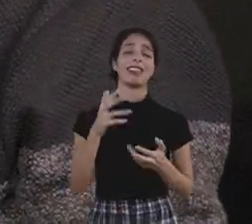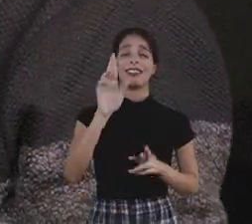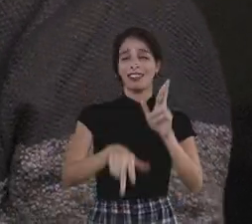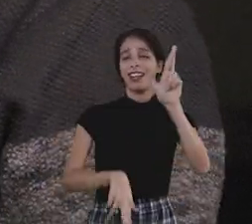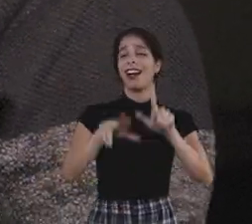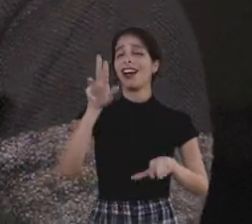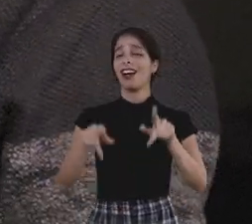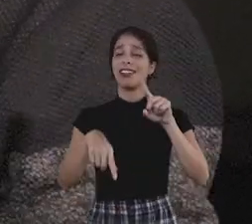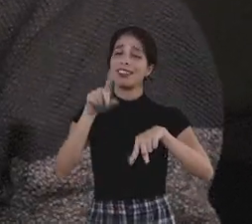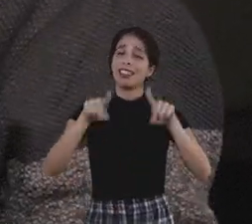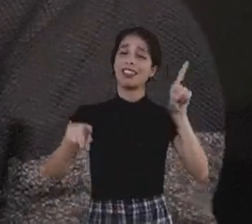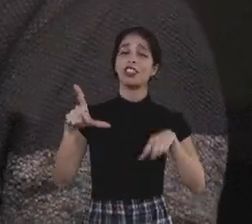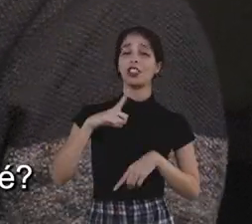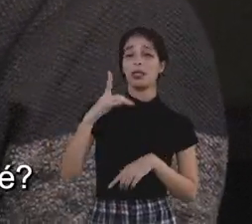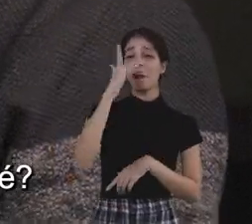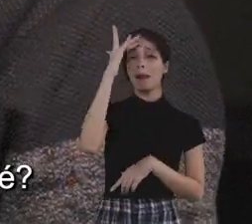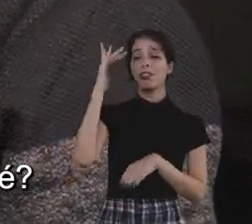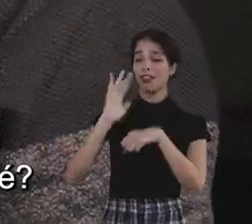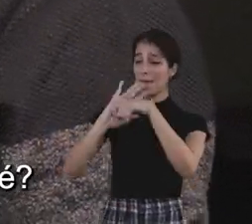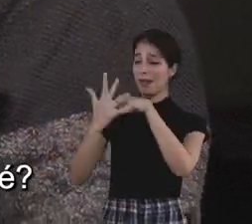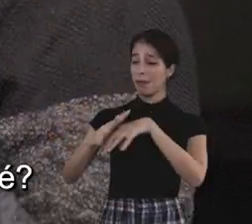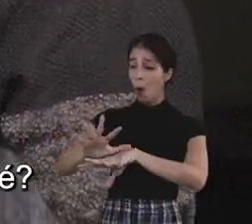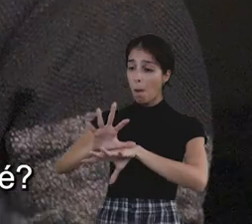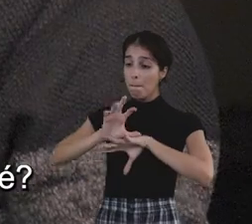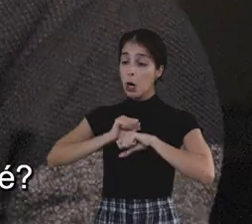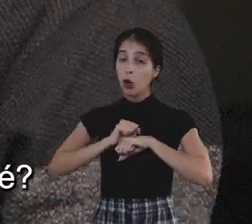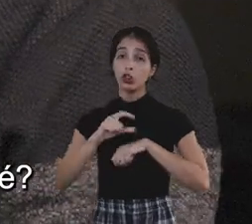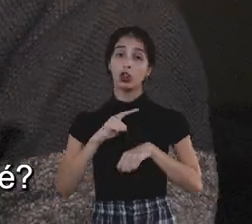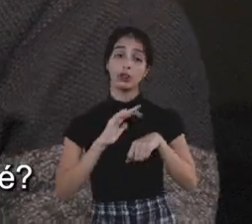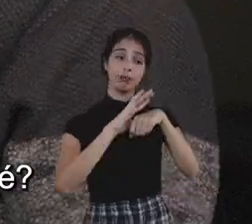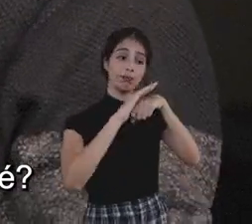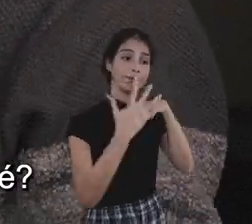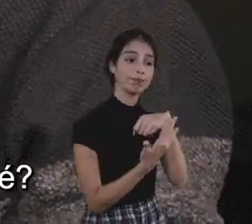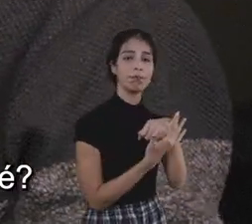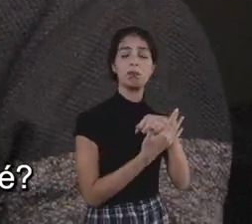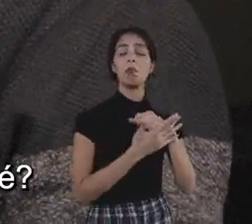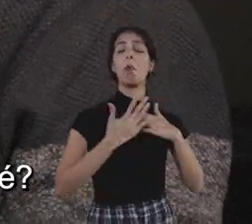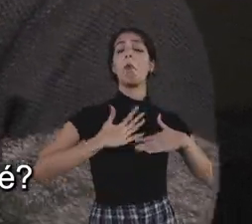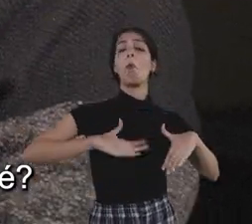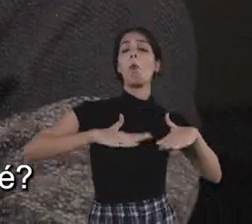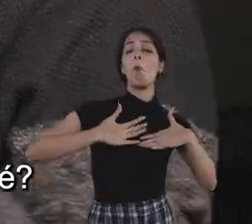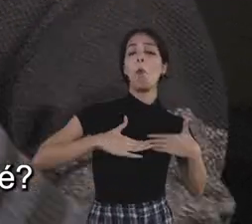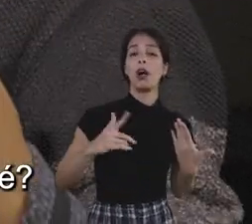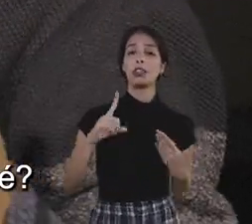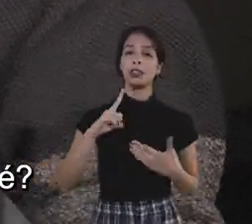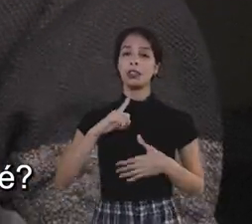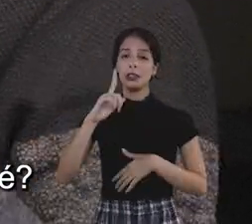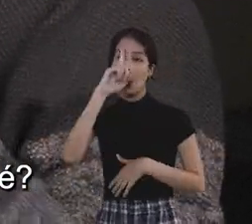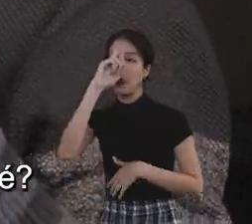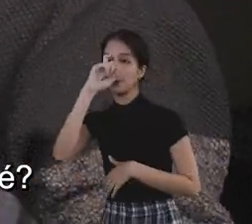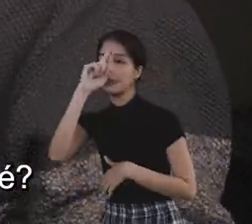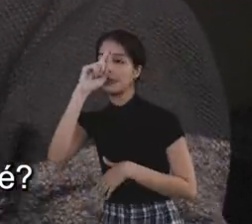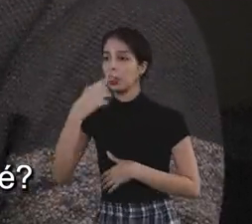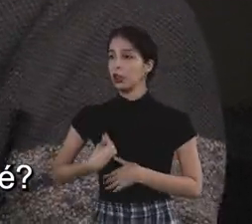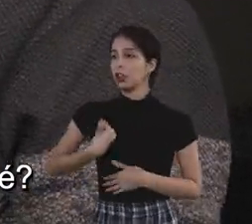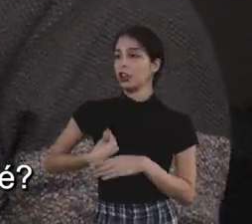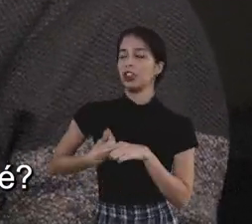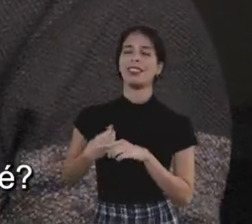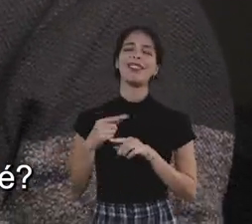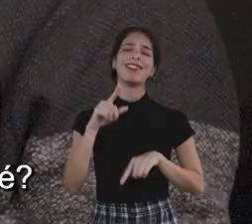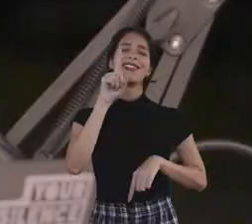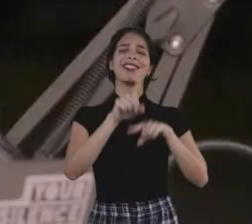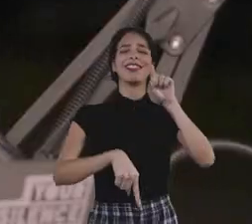né não foi a mesma tempestade para todo mundo tinha gente dentro do Titanic tinha gente no no Barquinho tinha gente na tabuinha do Jack lá